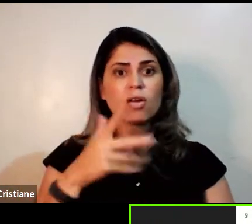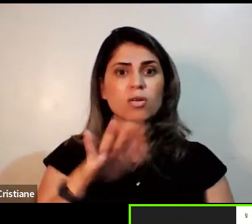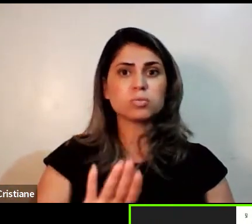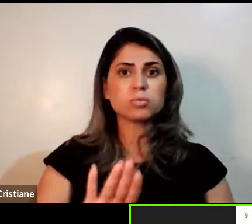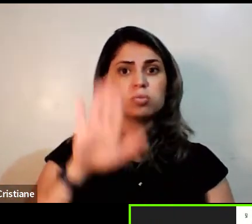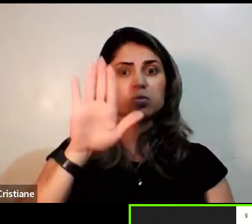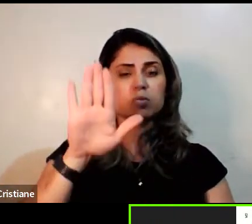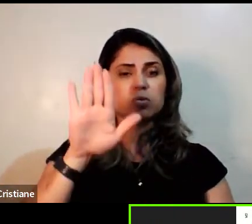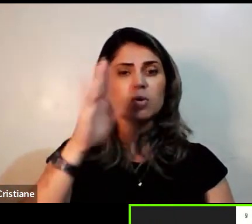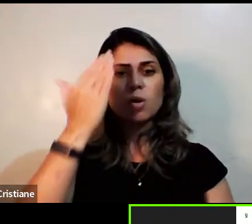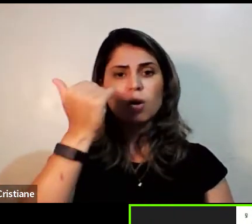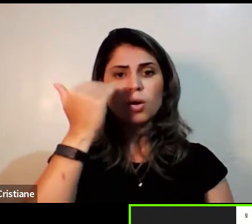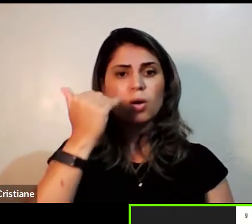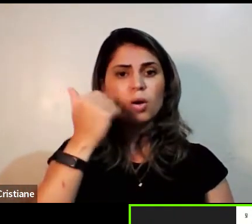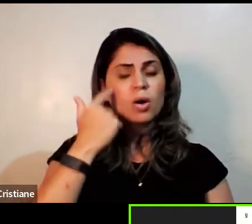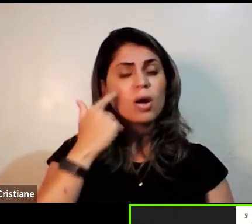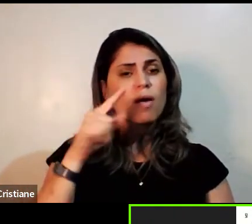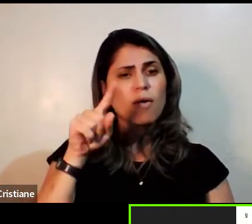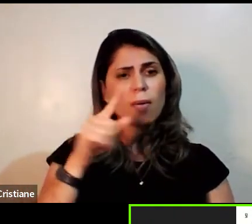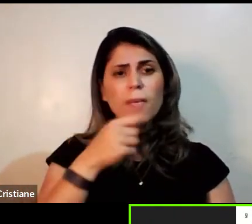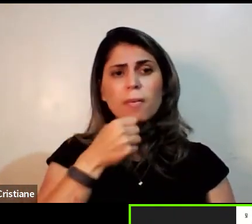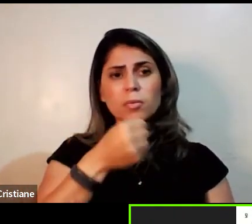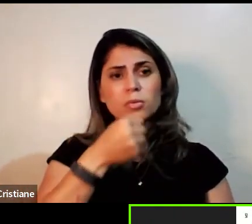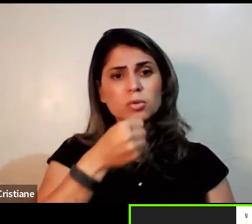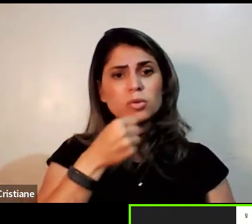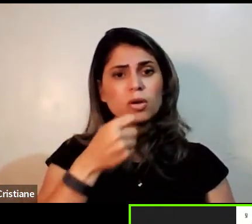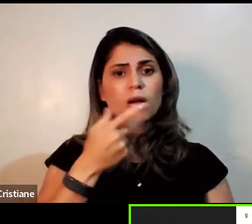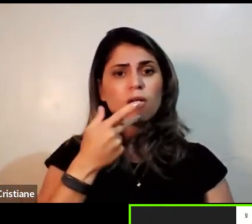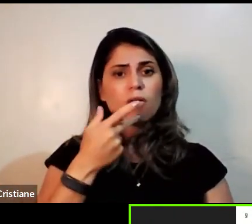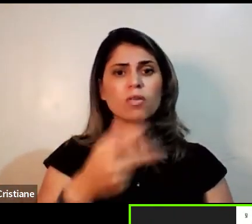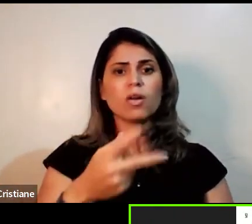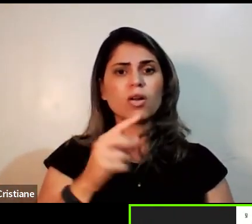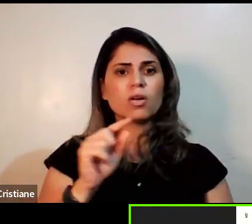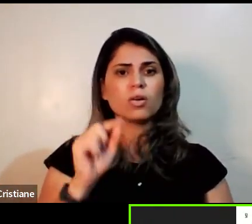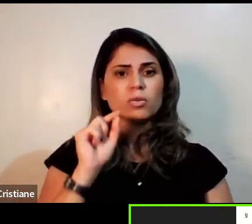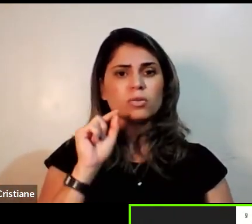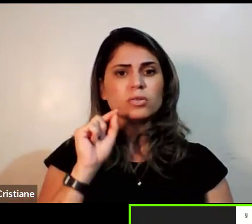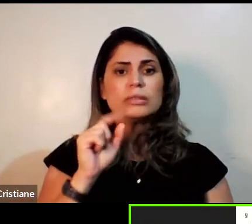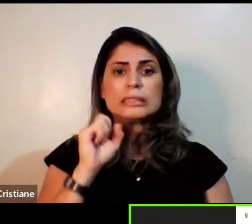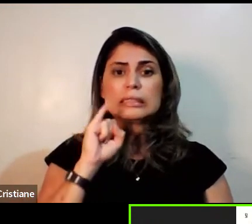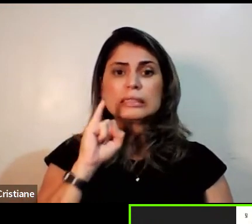e ela falou assim, não, levantei a mão só para saber se era combinado ou não.